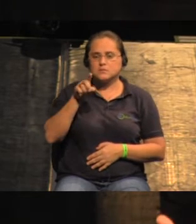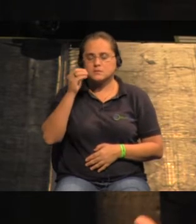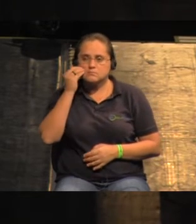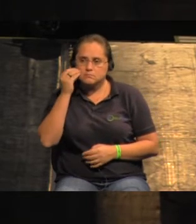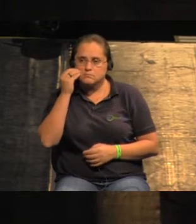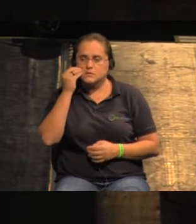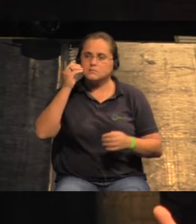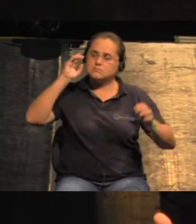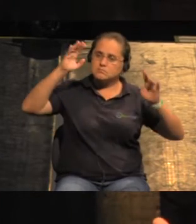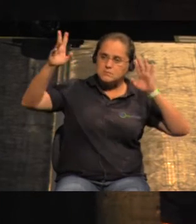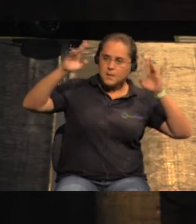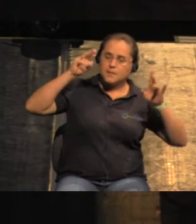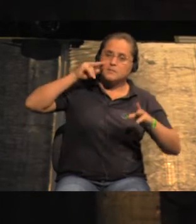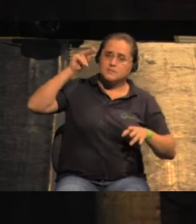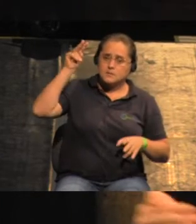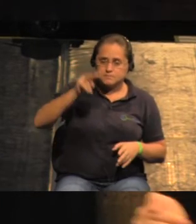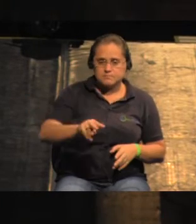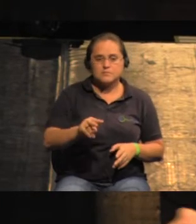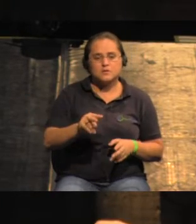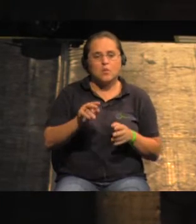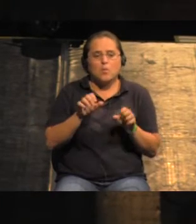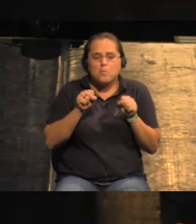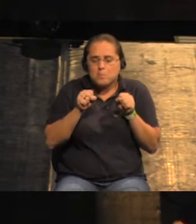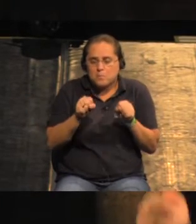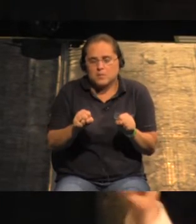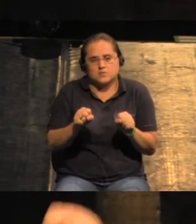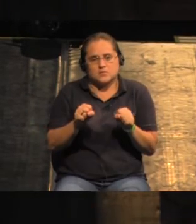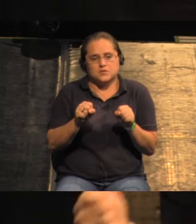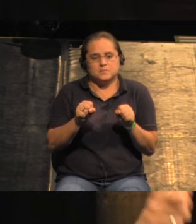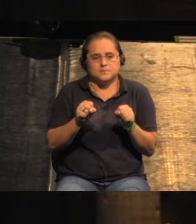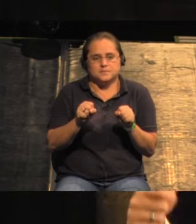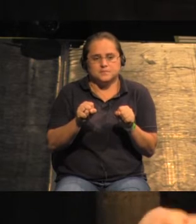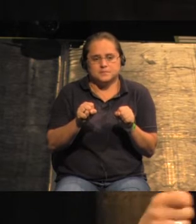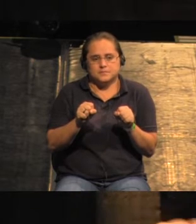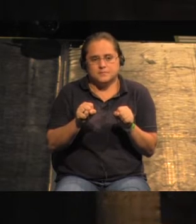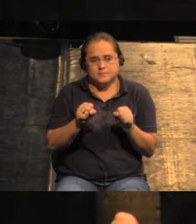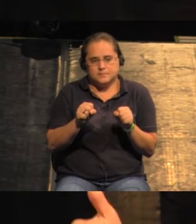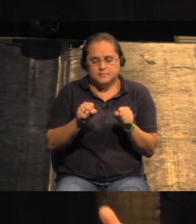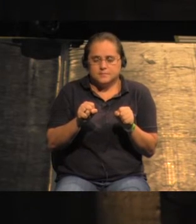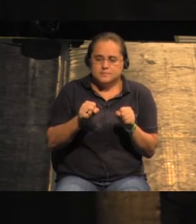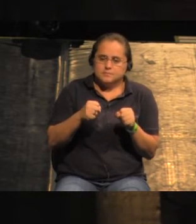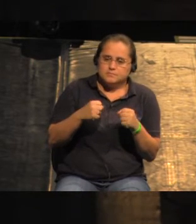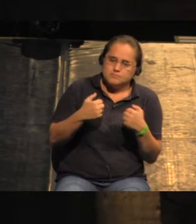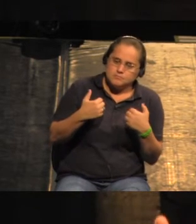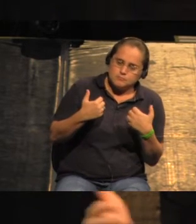isso eu acho muito legal, de você tentar imaginar e ver quais são as possibilidades